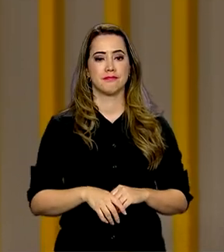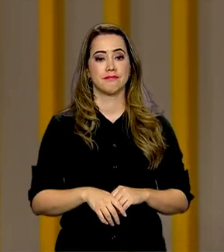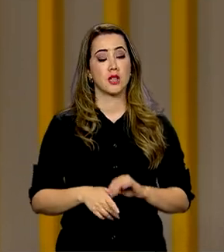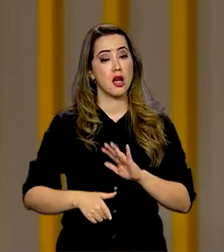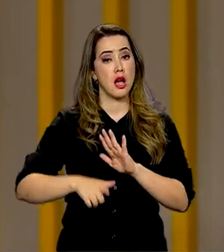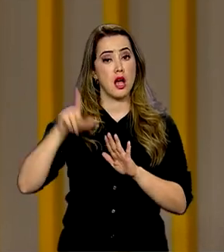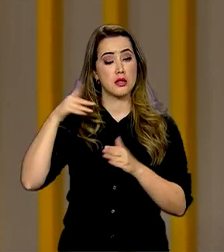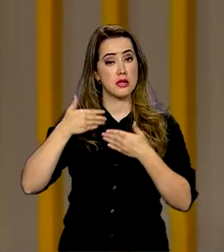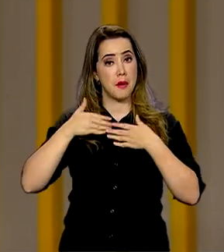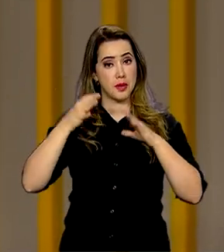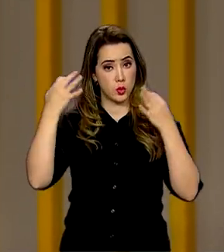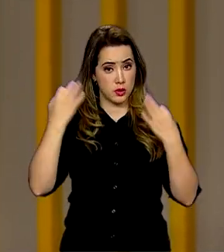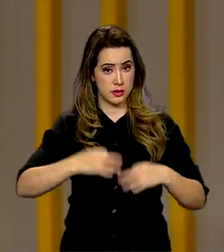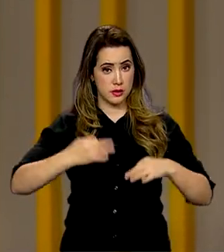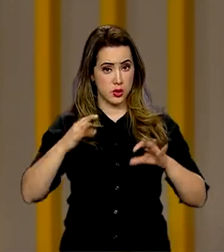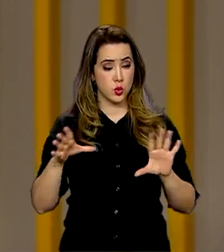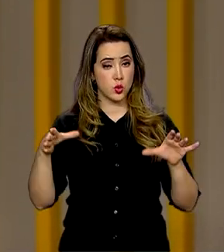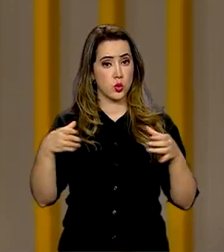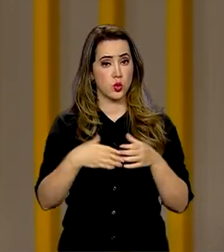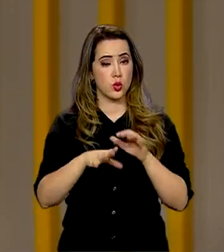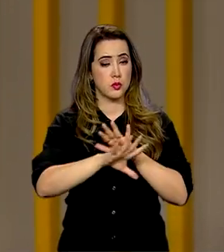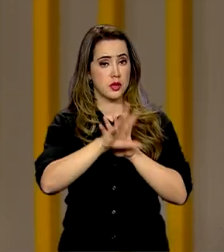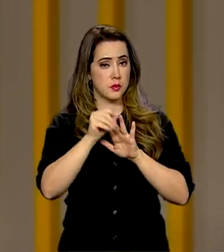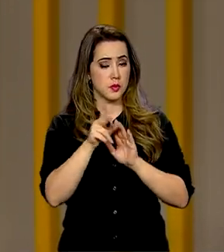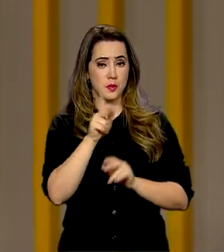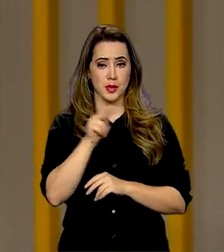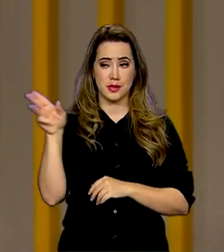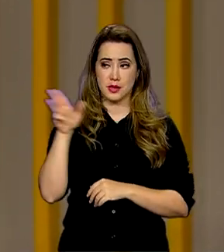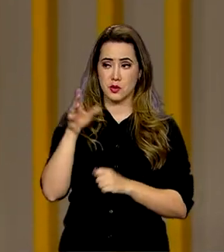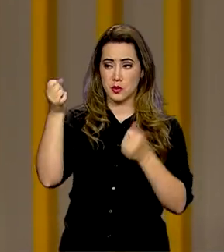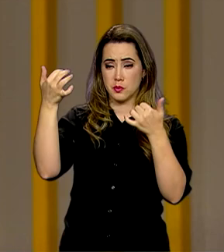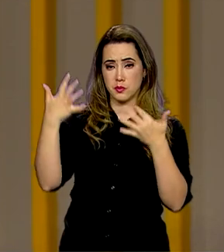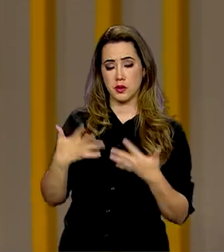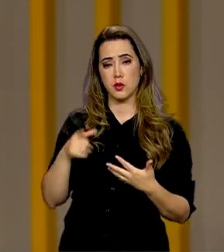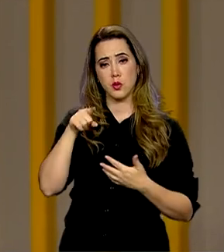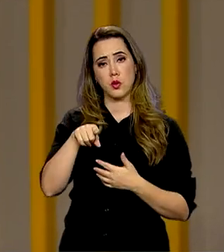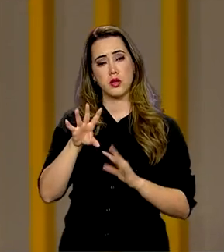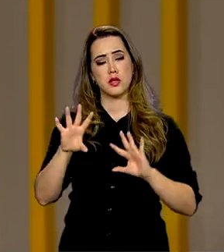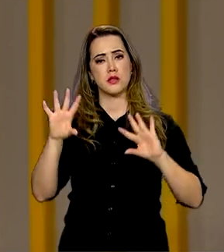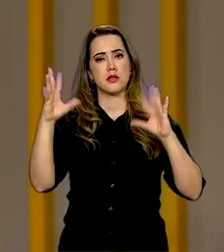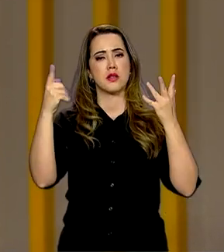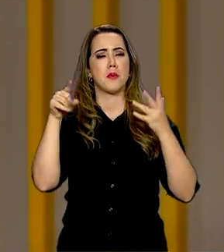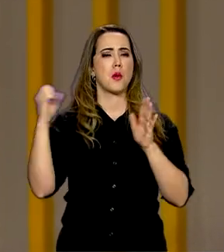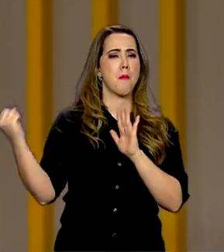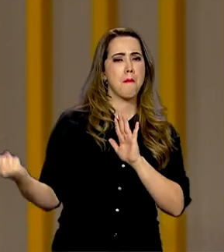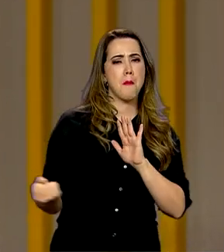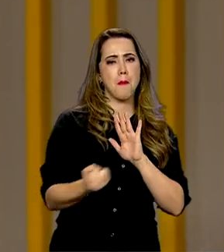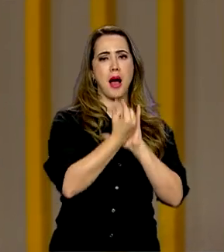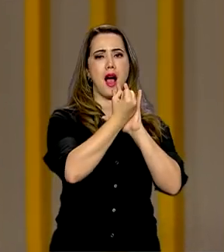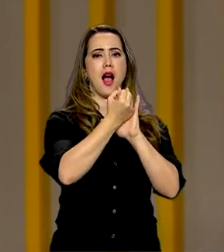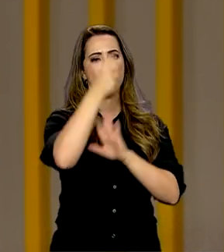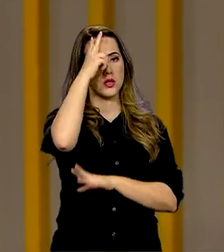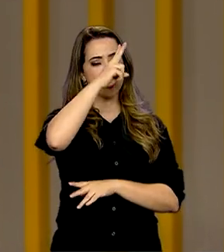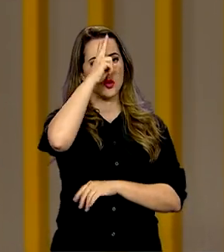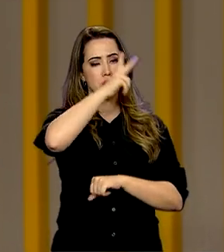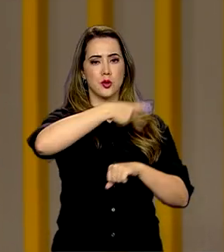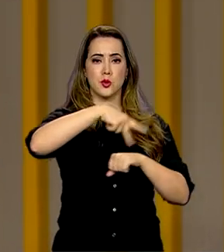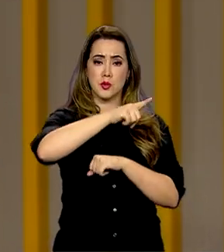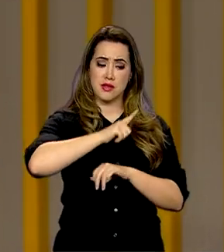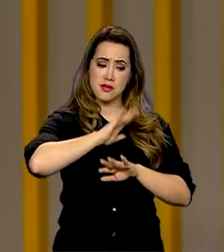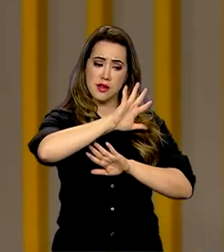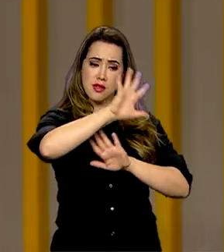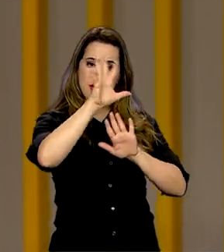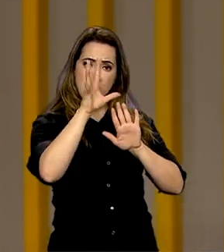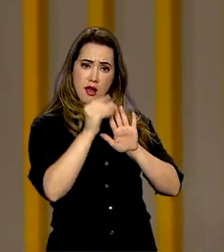E antes da abertura oficial da Cúpula da Amazônia, o presidente Lula falou que este evento é um marco na história dos países que fazem parte